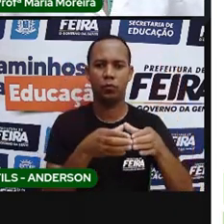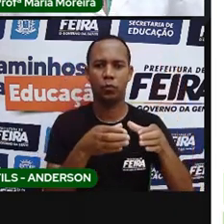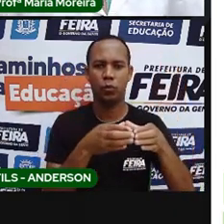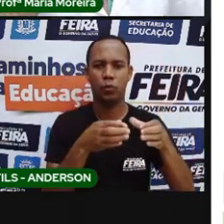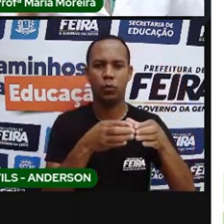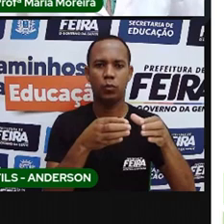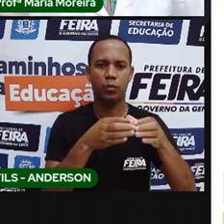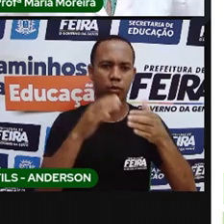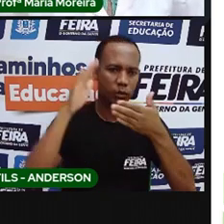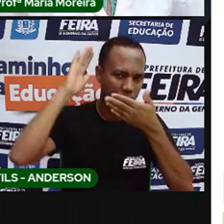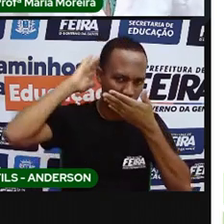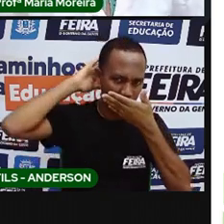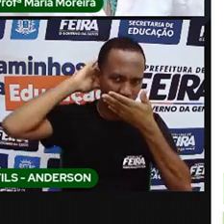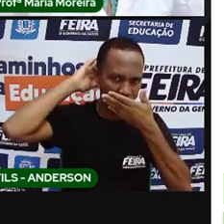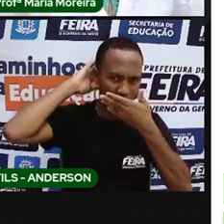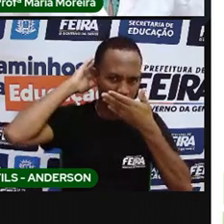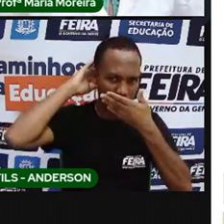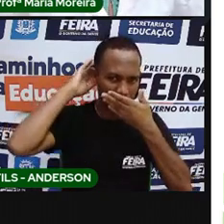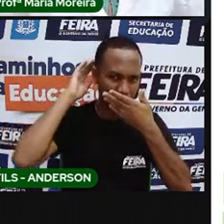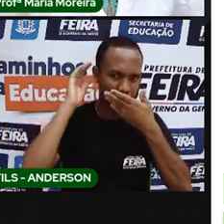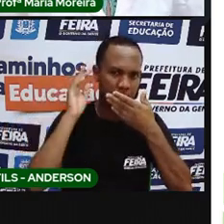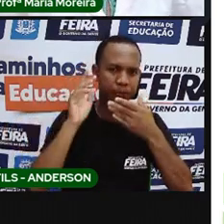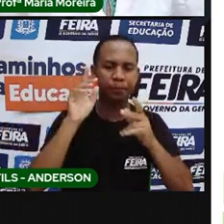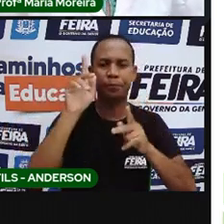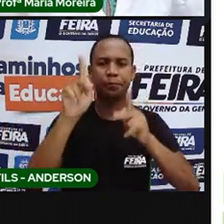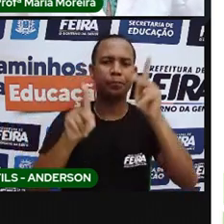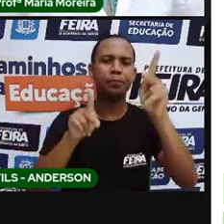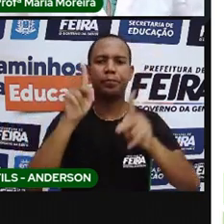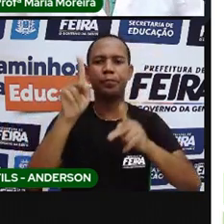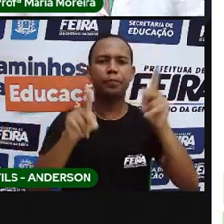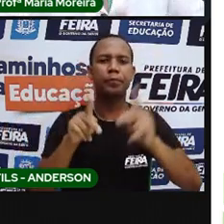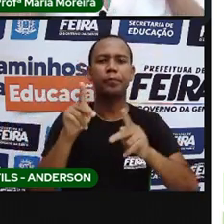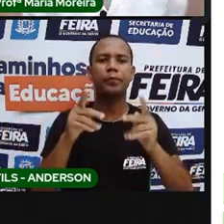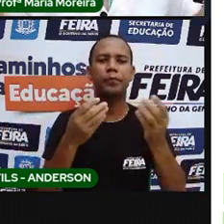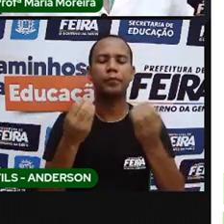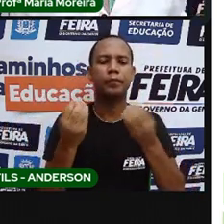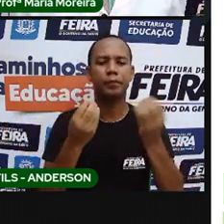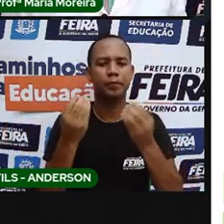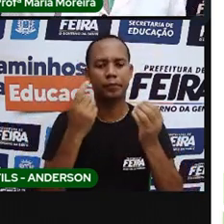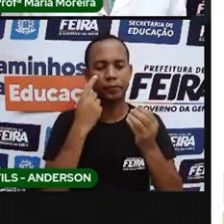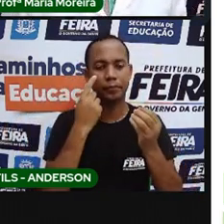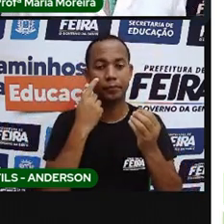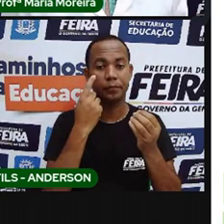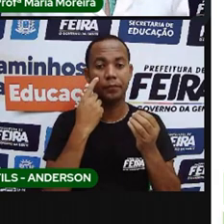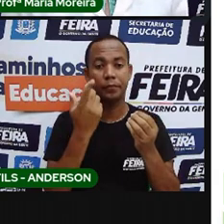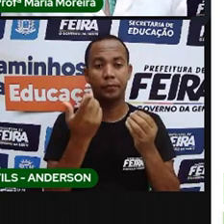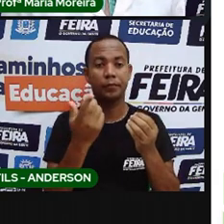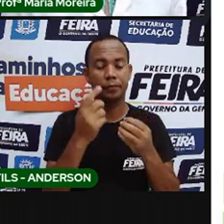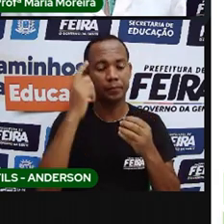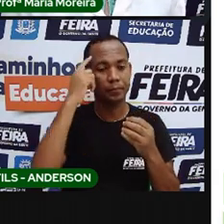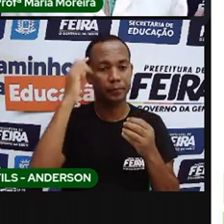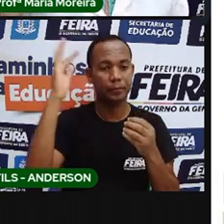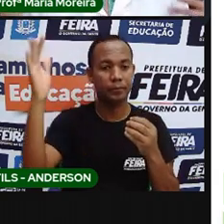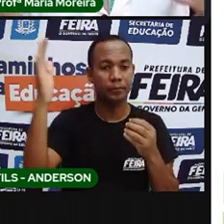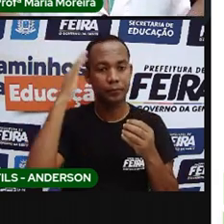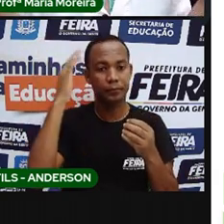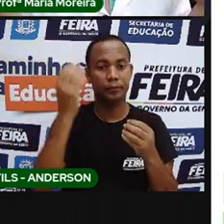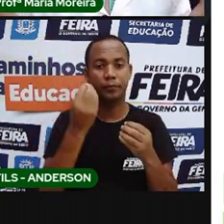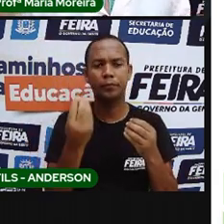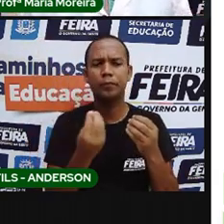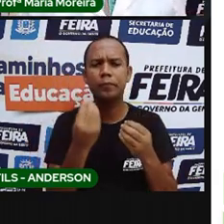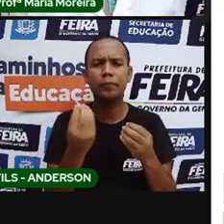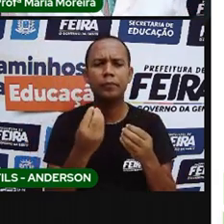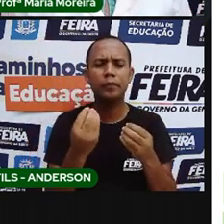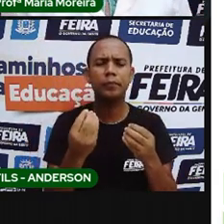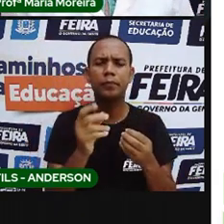os povos indígenas, e aí a Pro traz sempre uma imagem para vocês conseguirem criar dentro da imaginação de vocês a